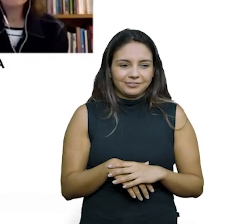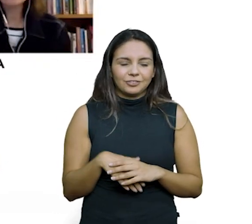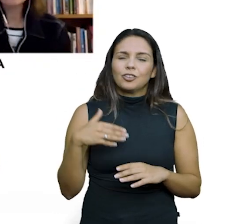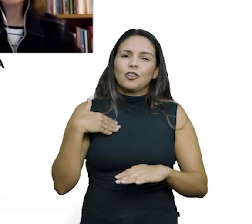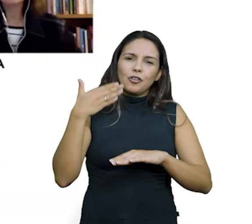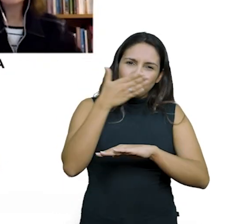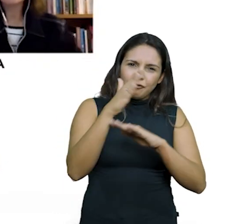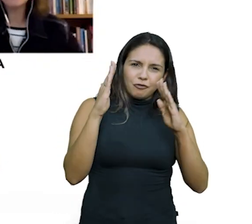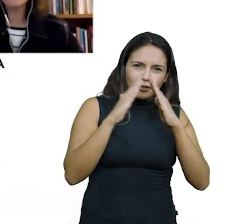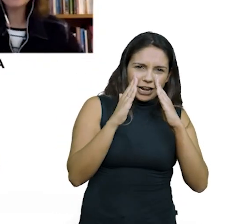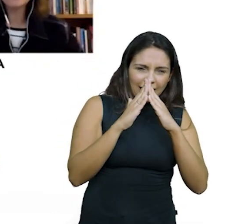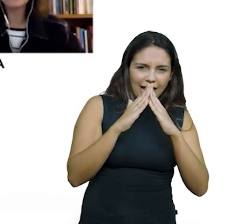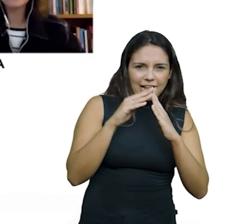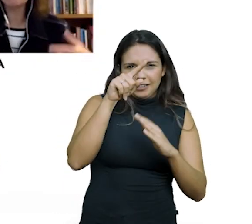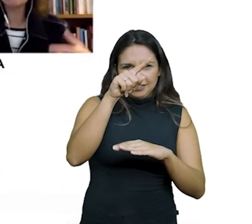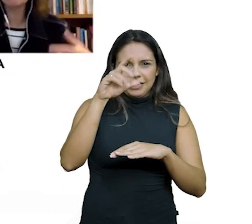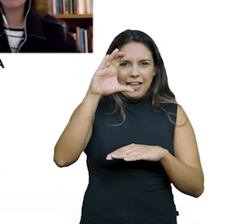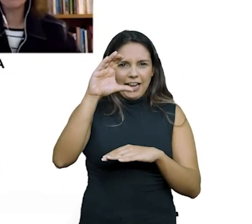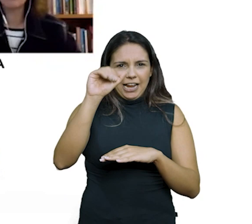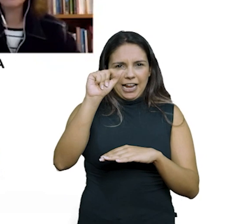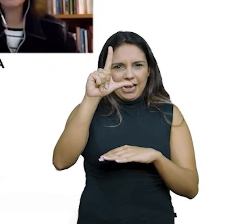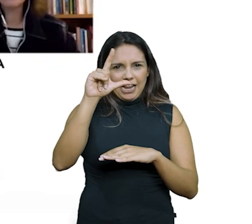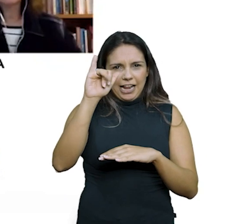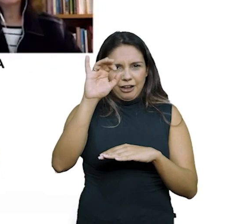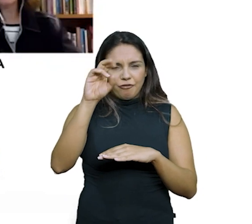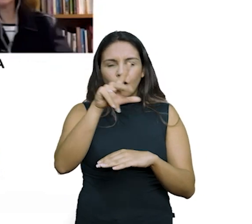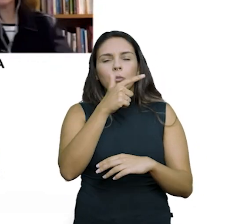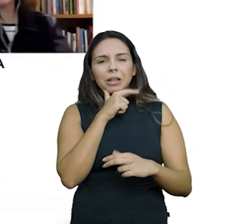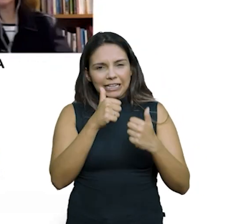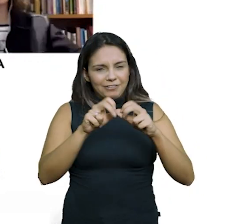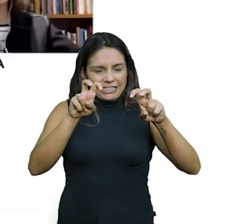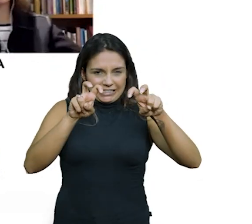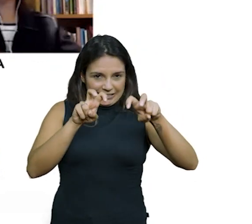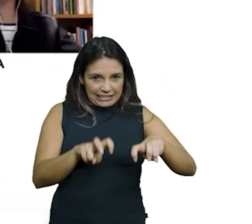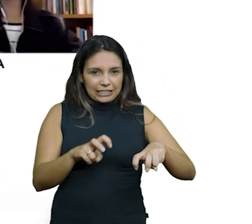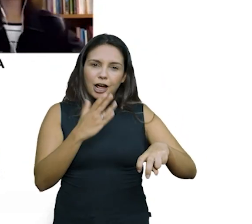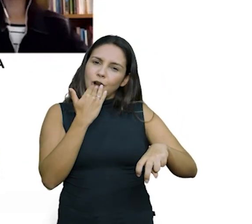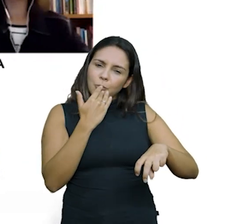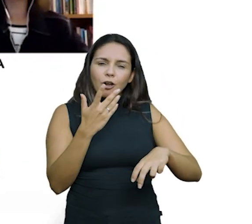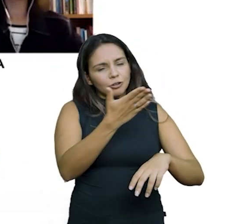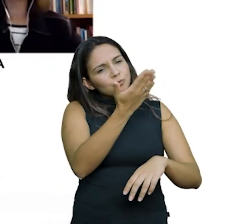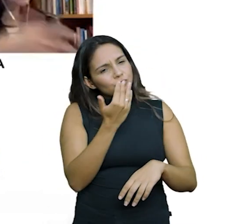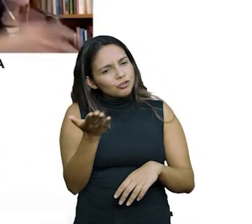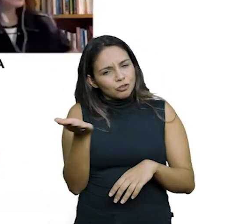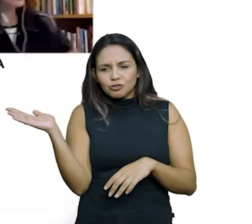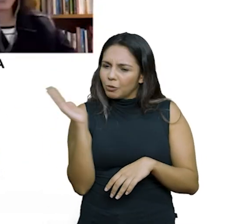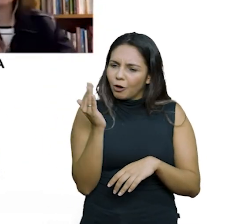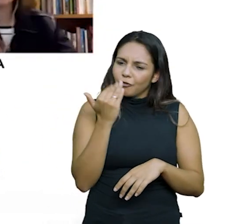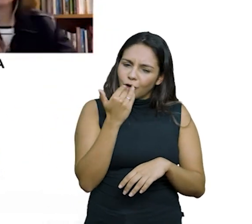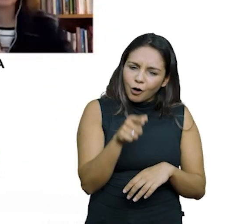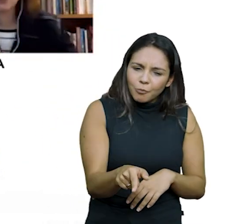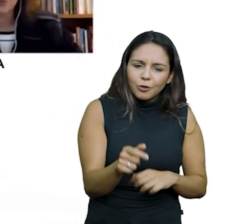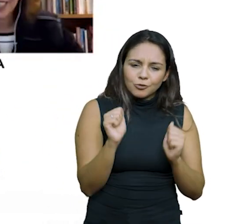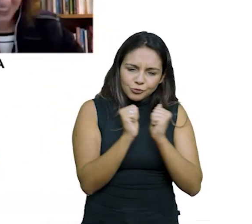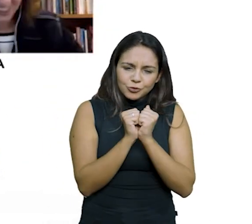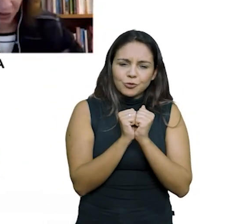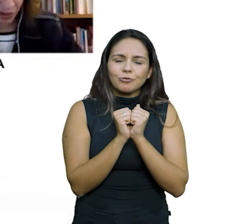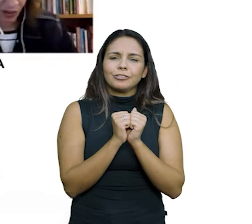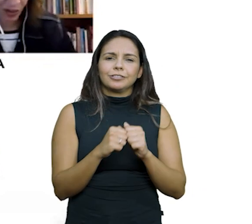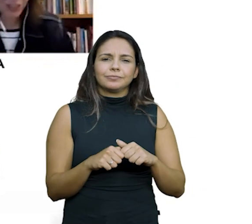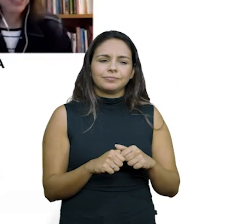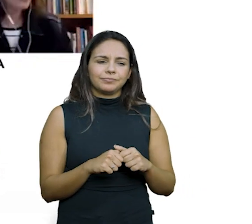casa tem tempo, dele, não. na Pode ir um pouquinho Califórnia. mais. Cheguei ele sentado lá na mesa almoçando. Vão sentar, come a sobremesa